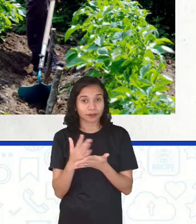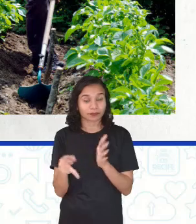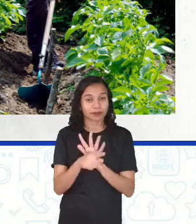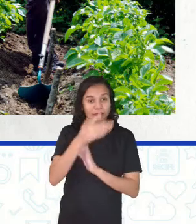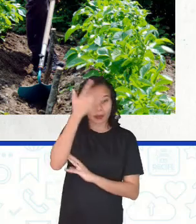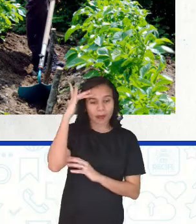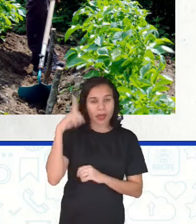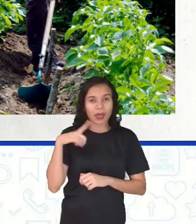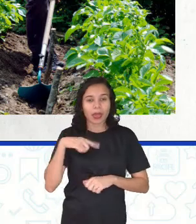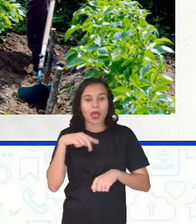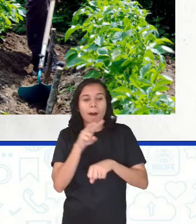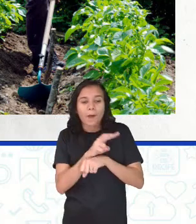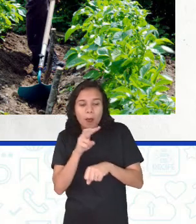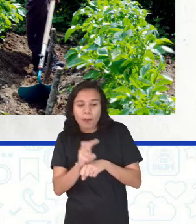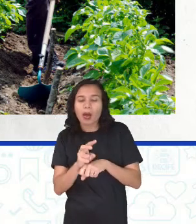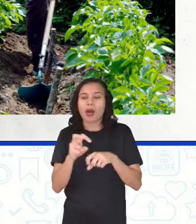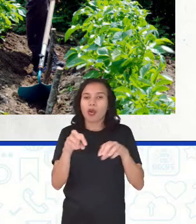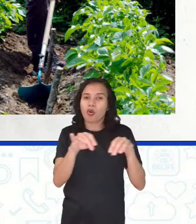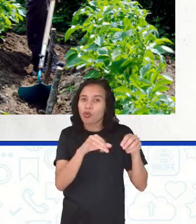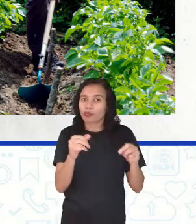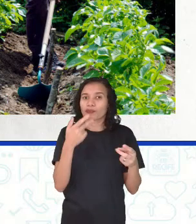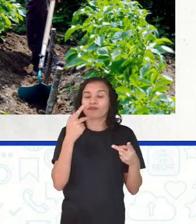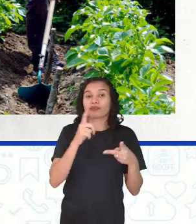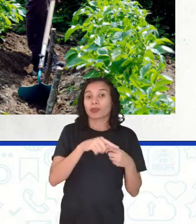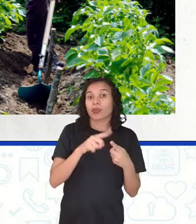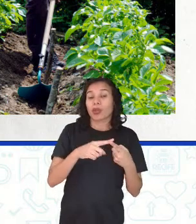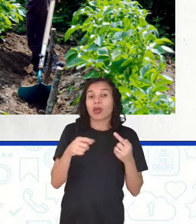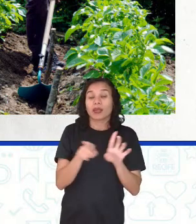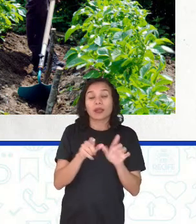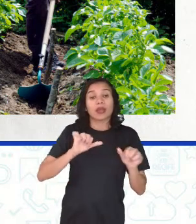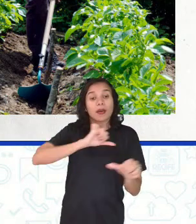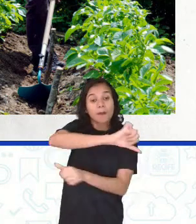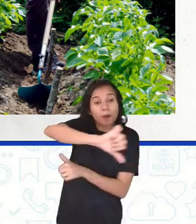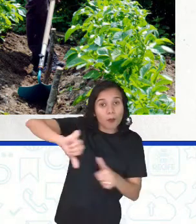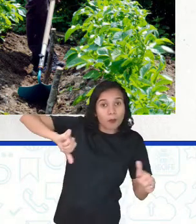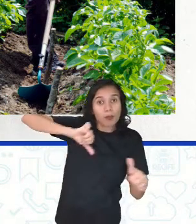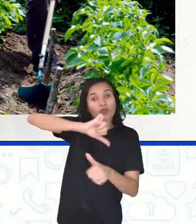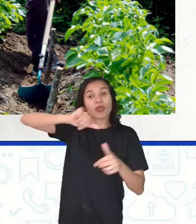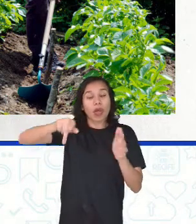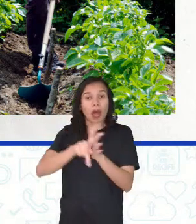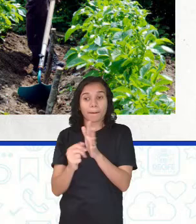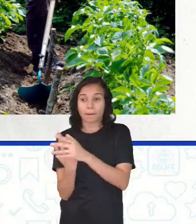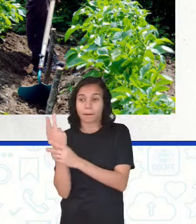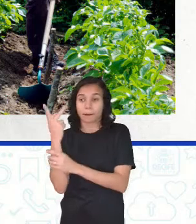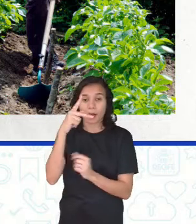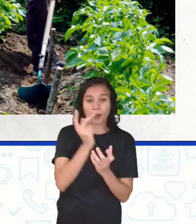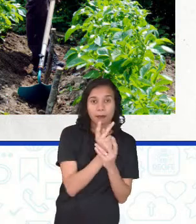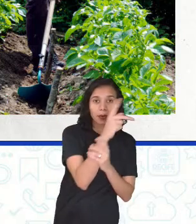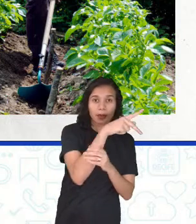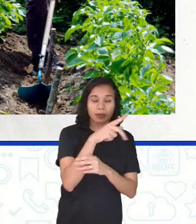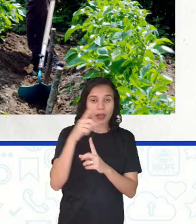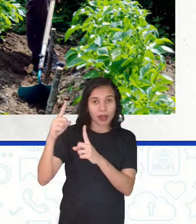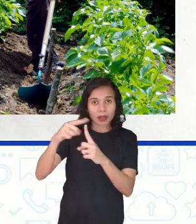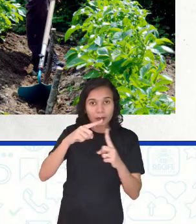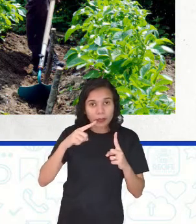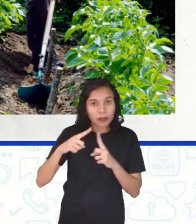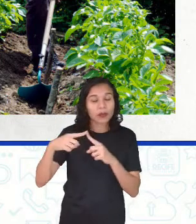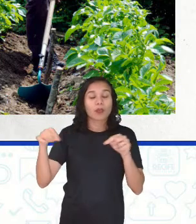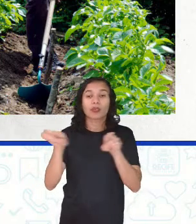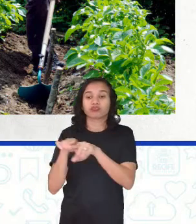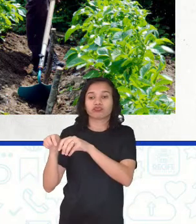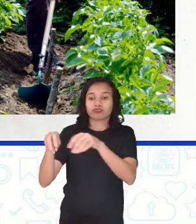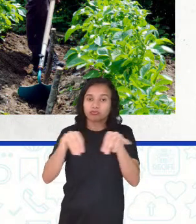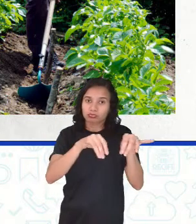cuidados em relação ao solo. Falamos da questão de rotação de cultura, de curvas de nível, né, de terraceamento. Colocamos